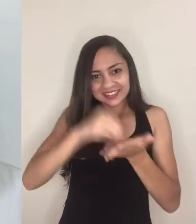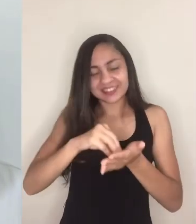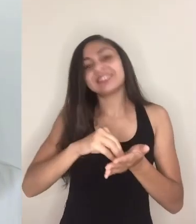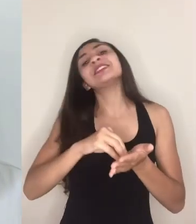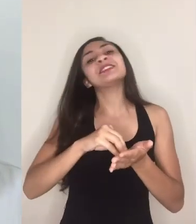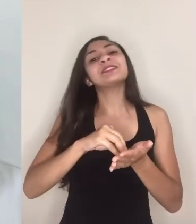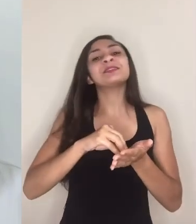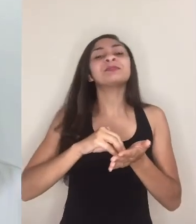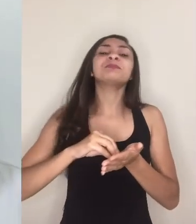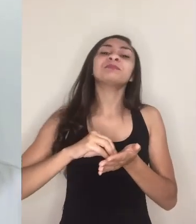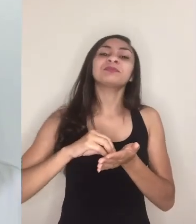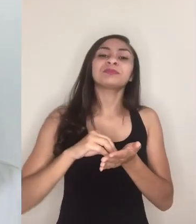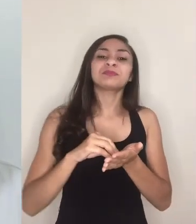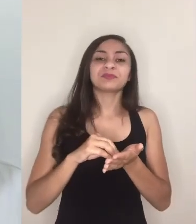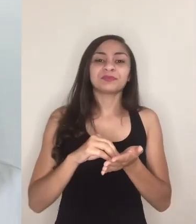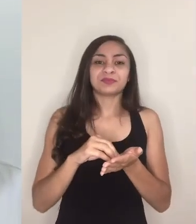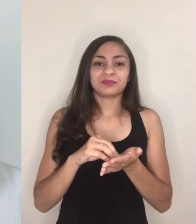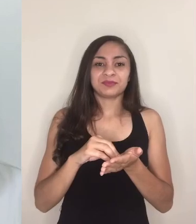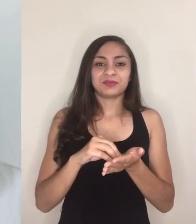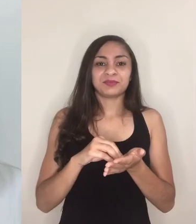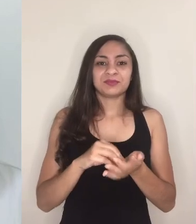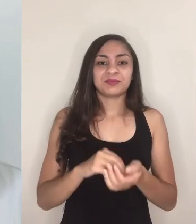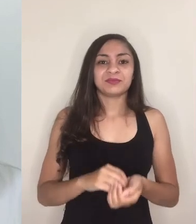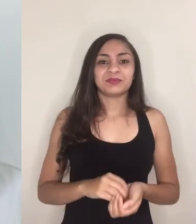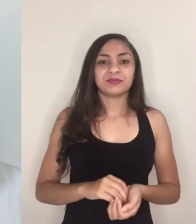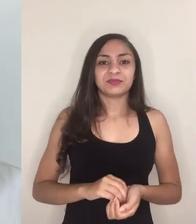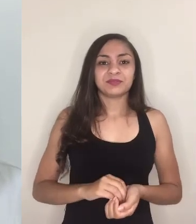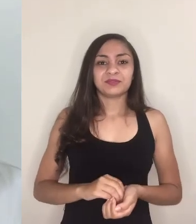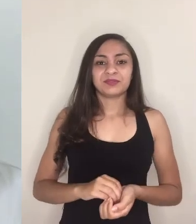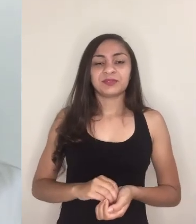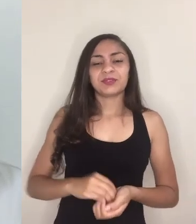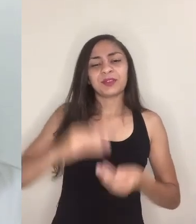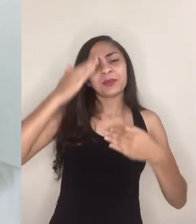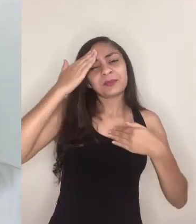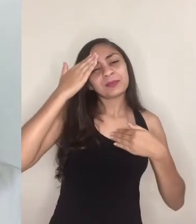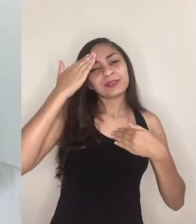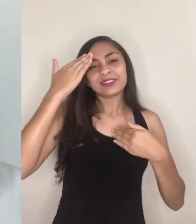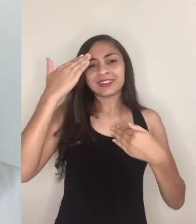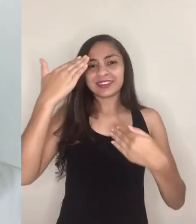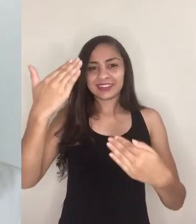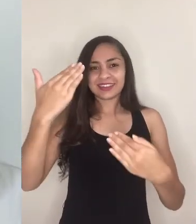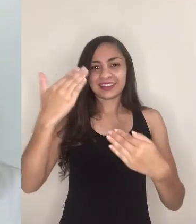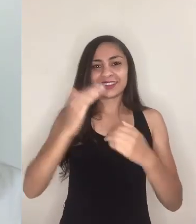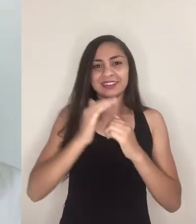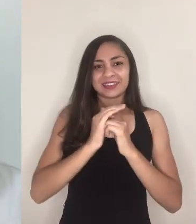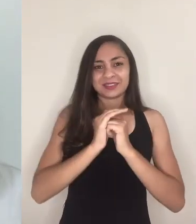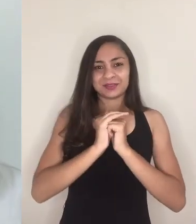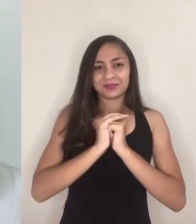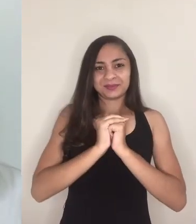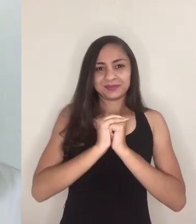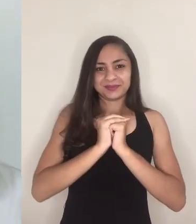para receber as notificações. Muito obrigado.